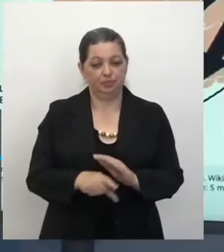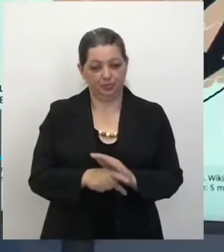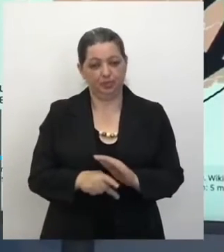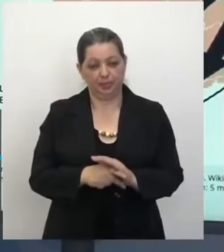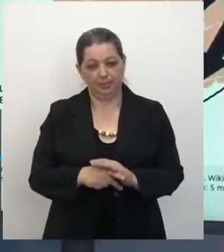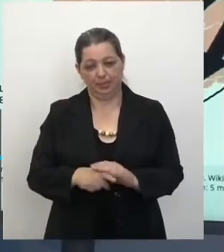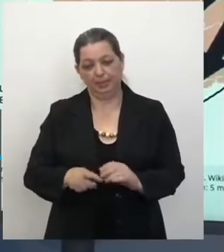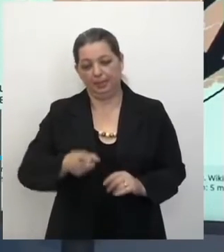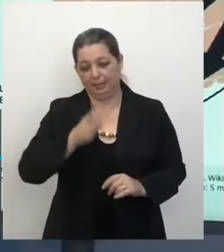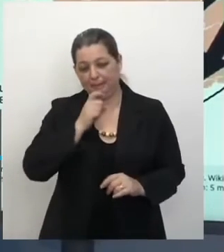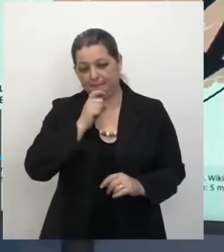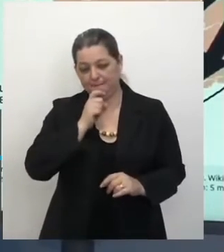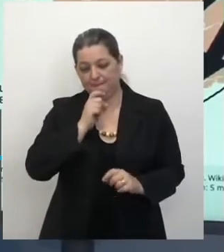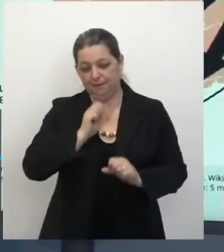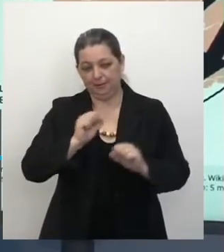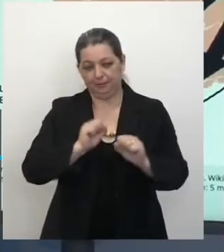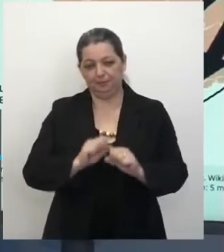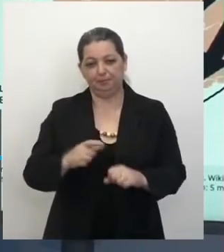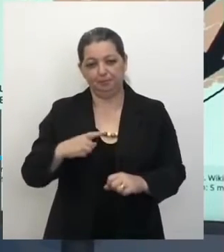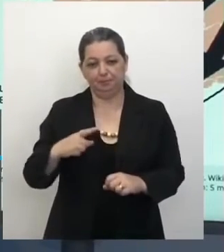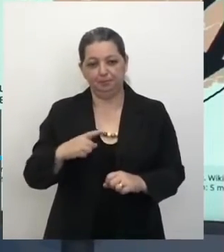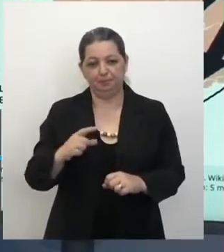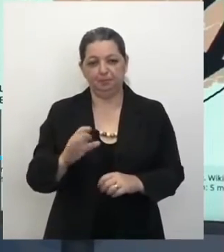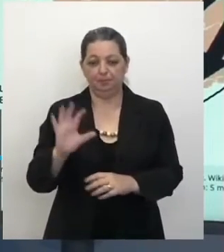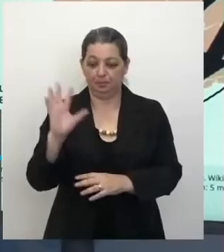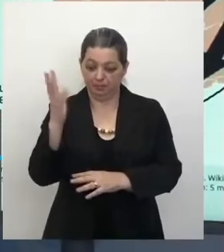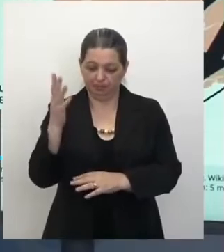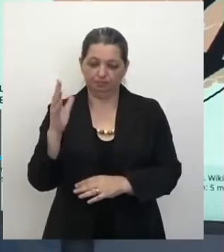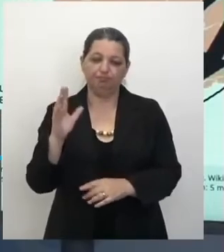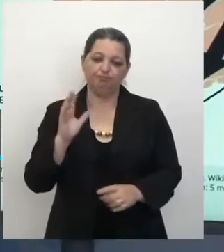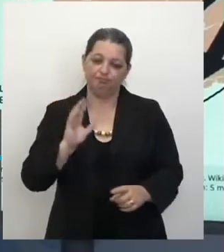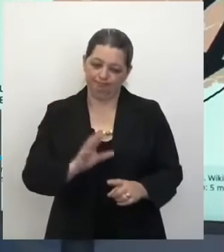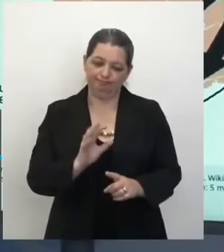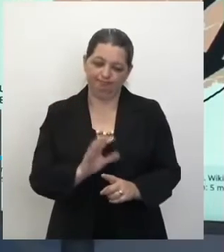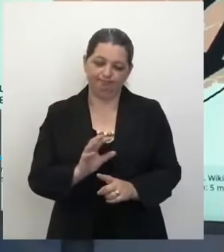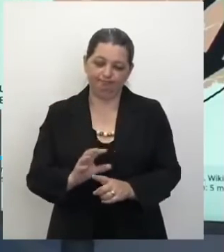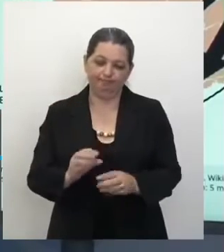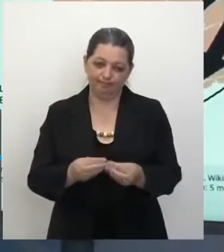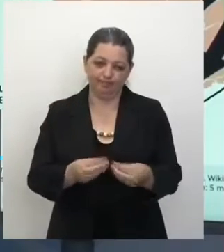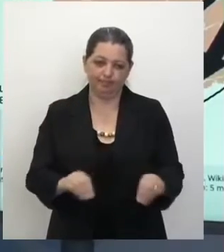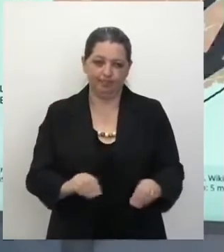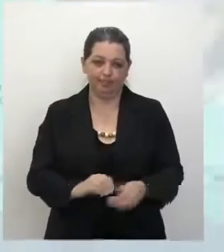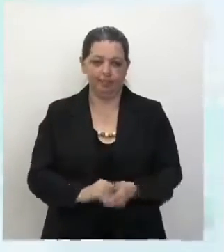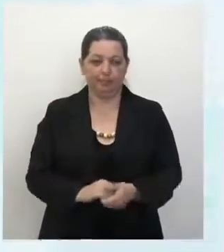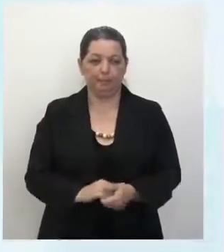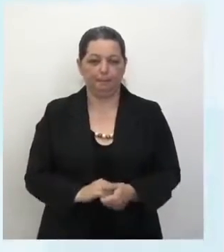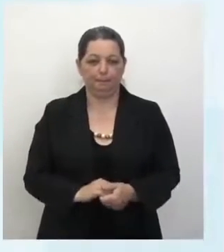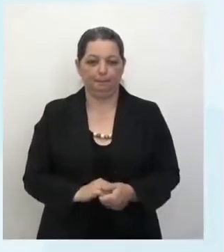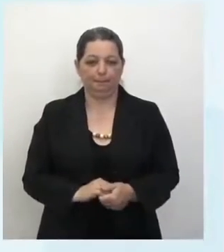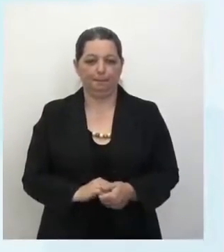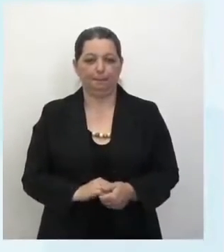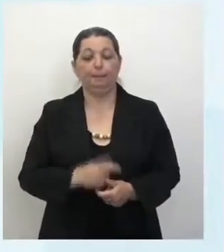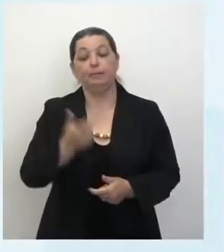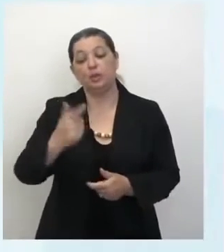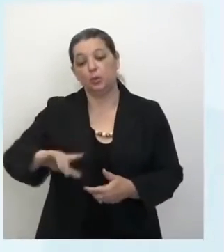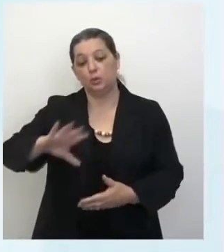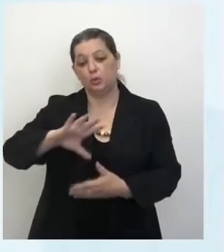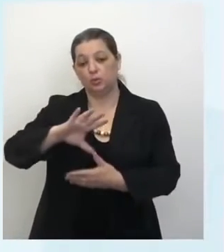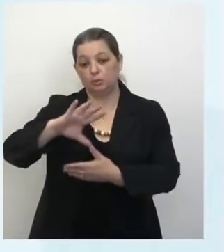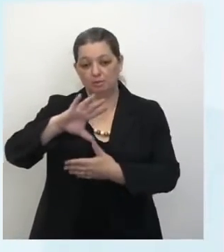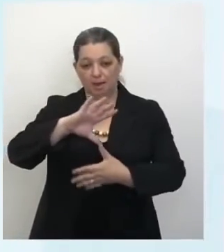né? Então, né, o aspecto climático afeta bastante, né? E tem lá um outro mapa, né,